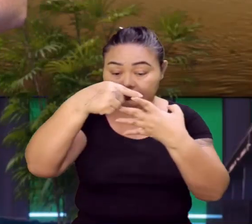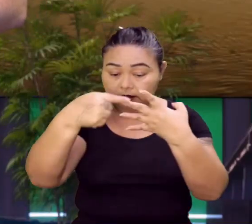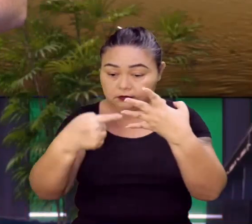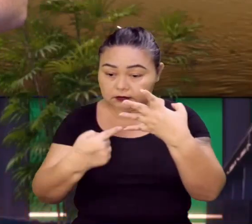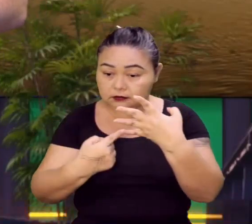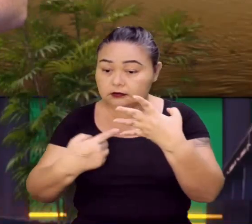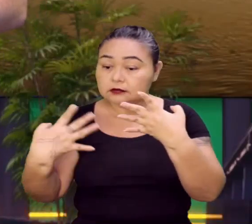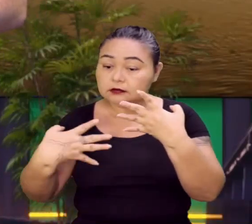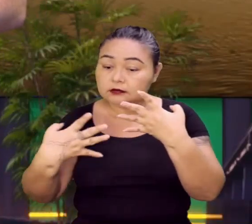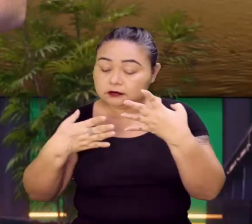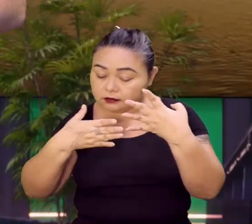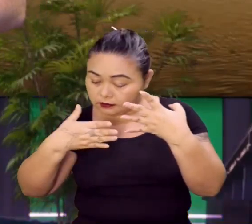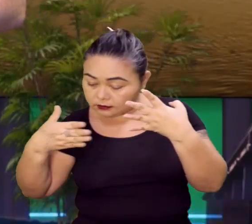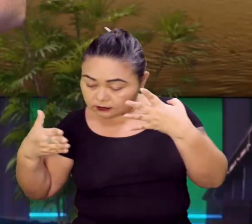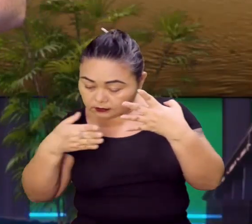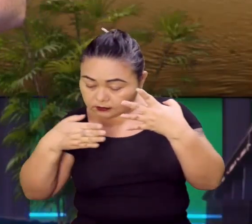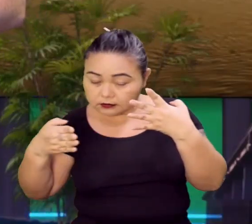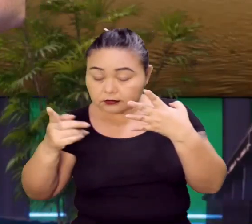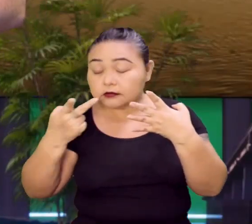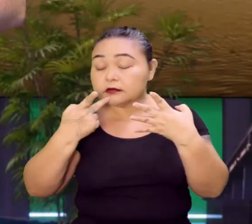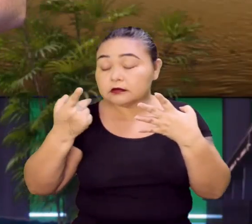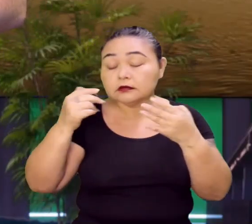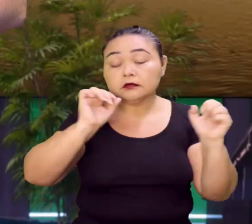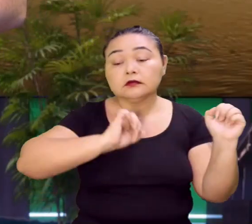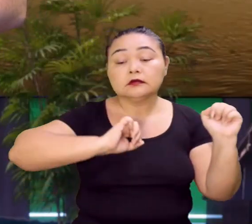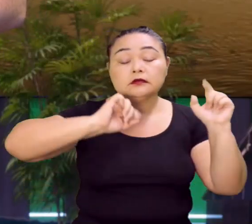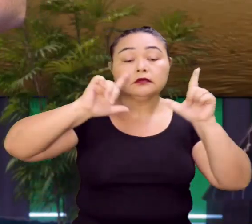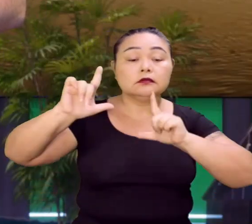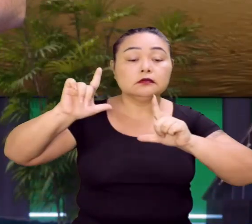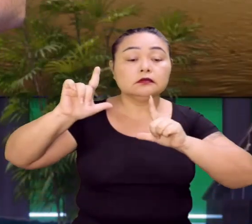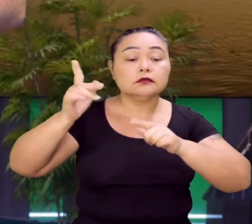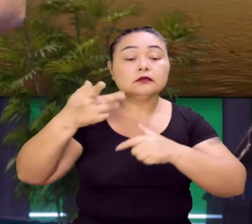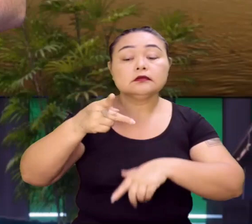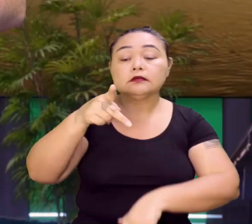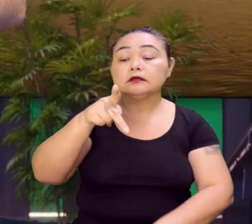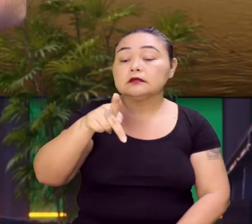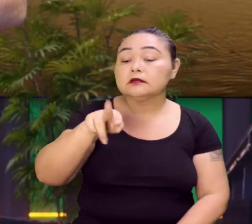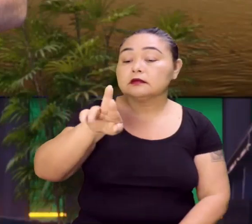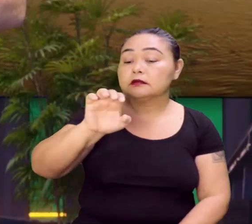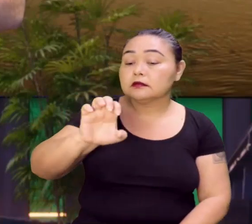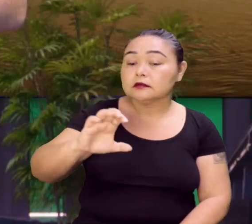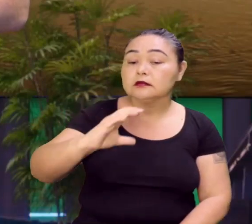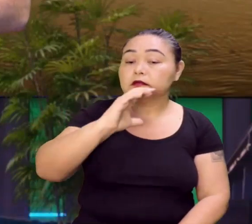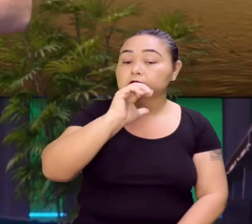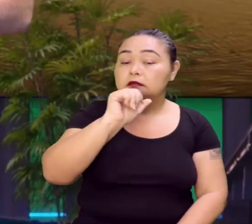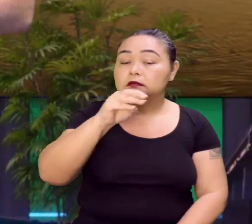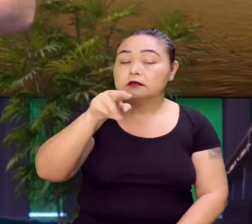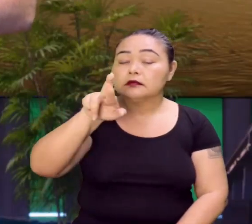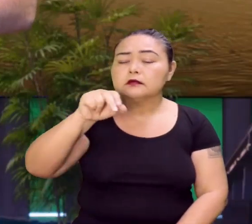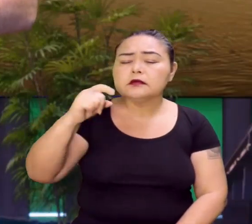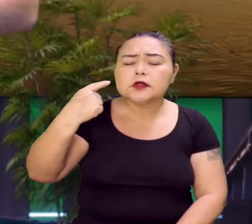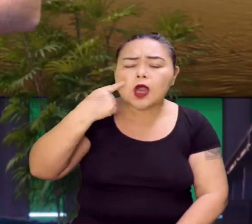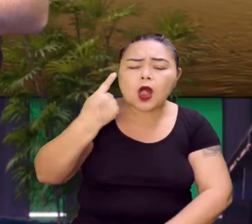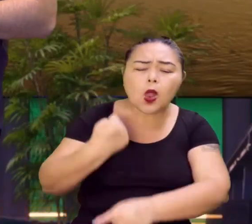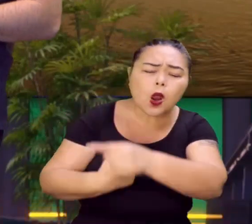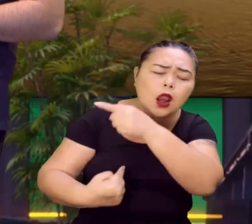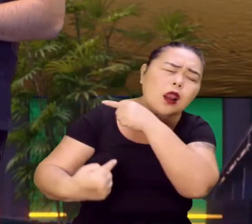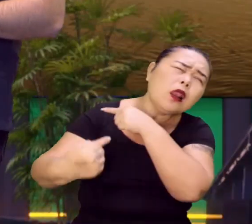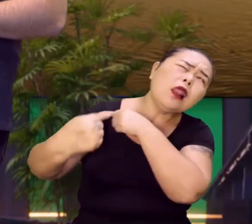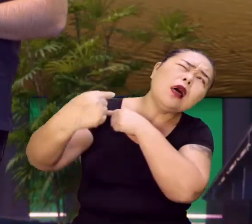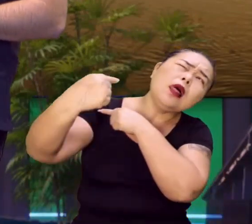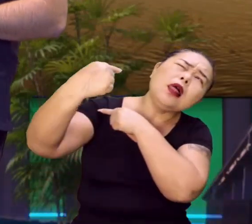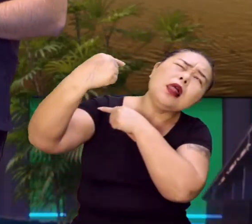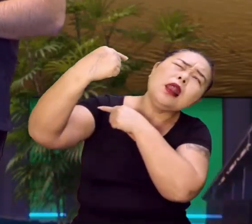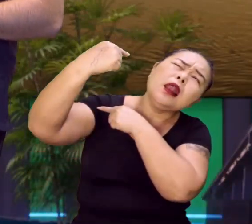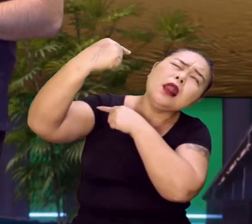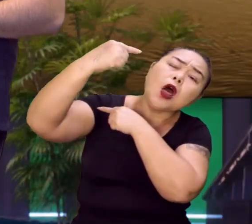quaternário e a gente falou lá no primeiro slide, pré-cambriano, era lá no início de tudo. Exatamente,